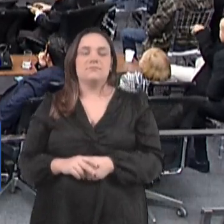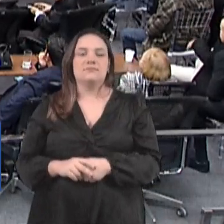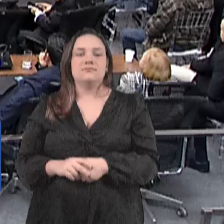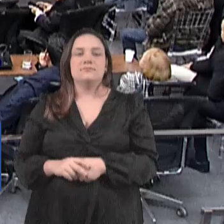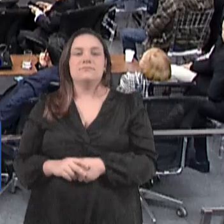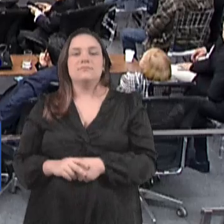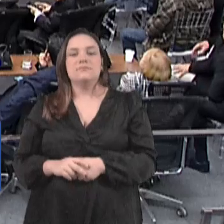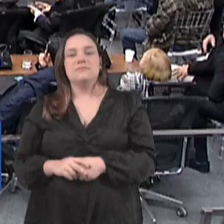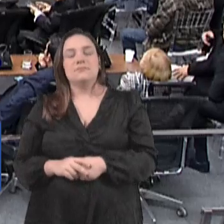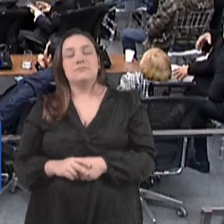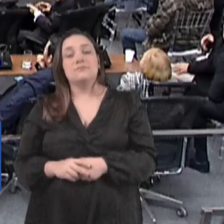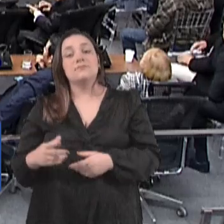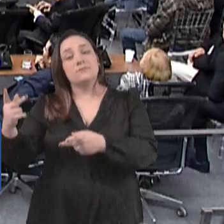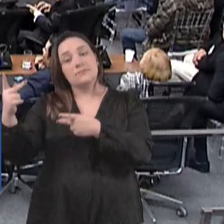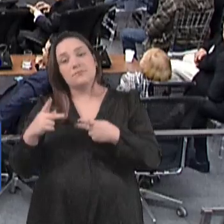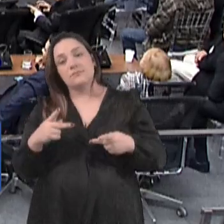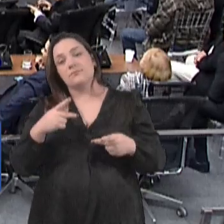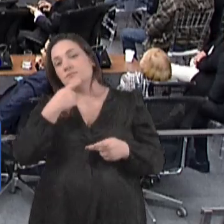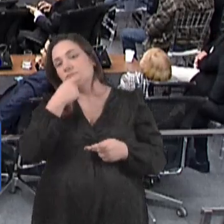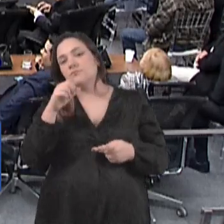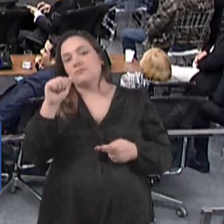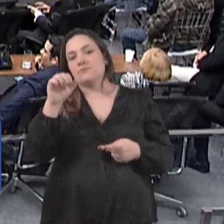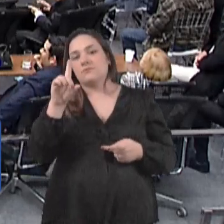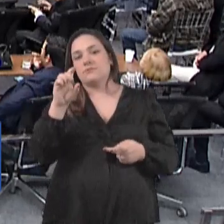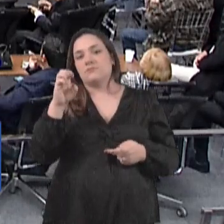o homenageado Ademar Godoy,